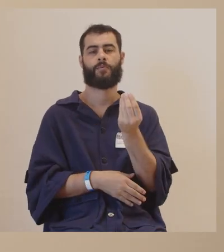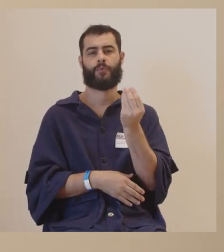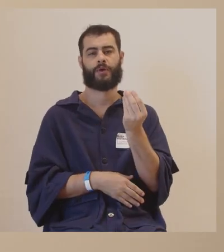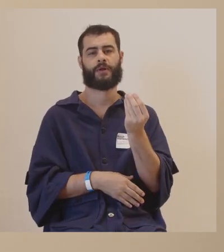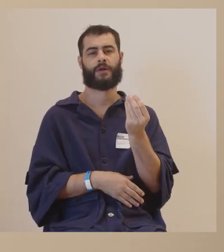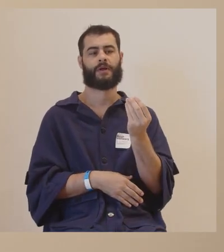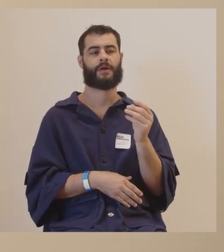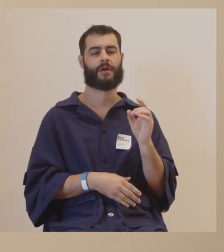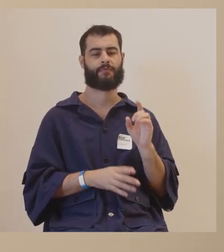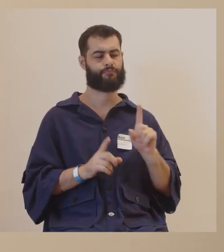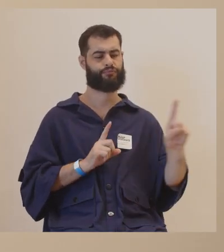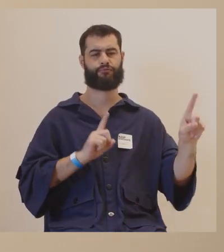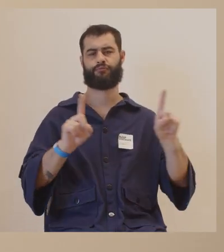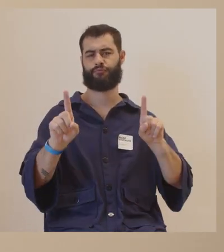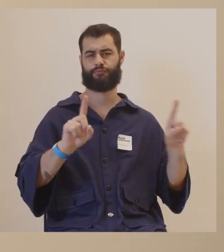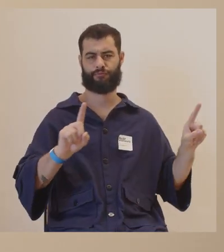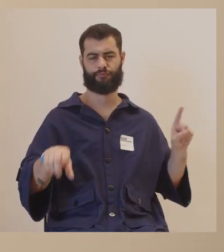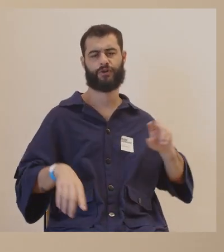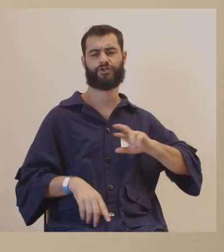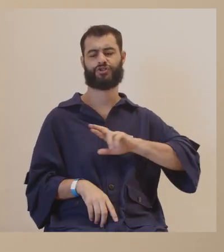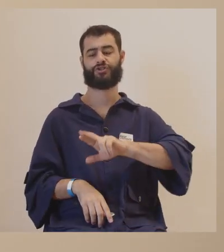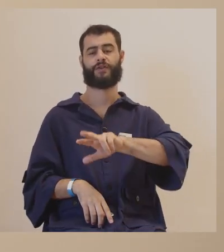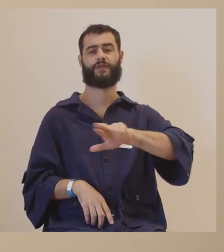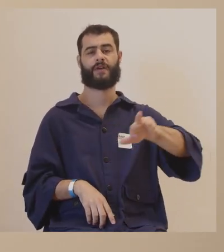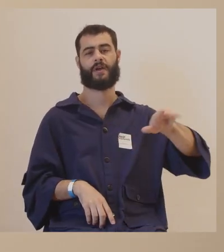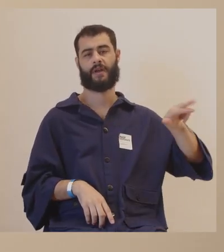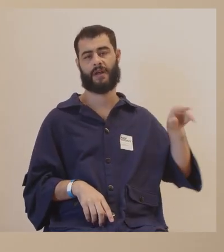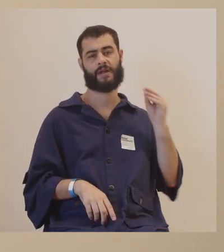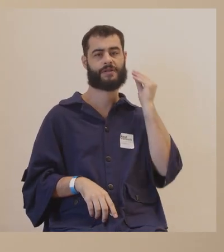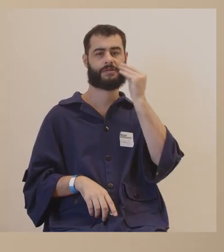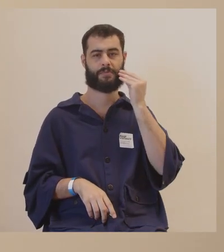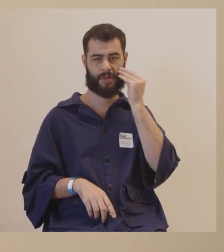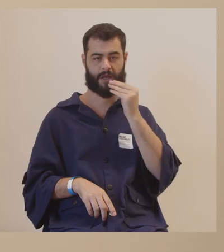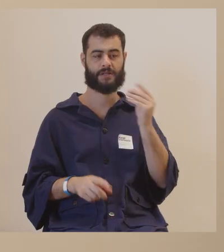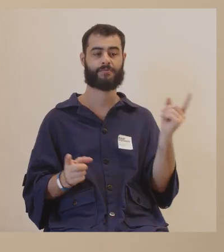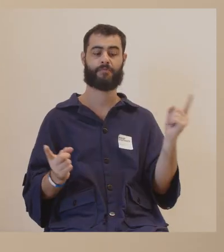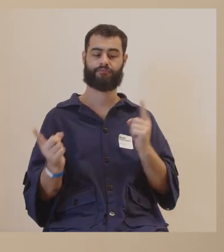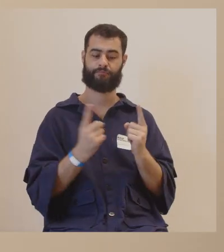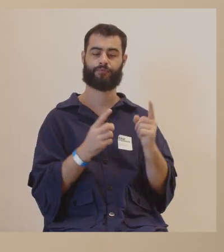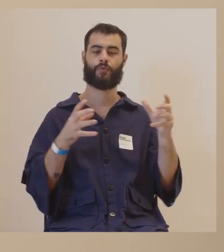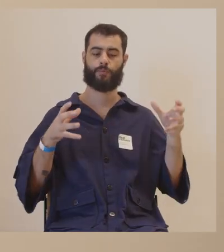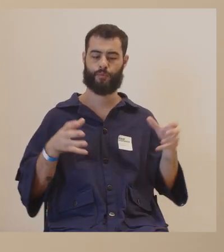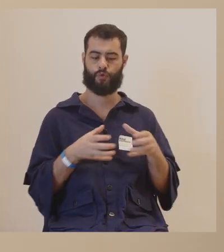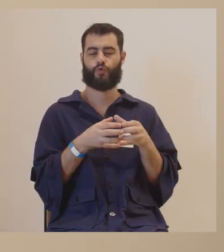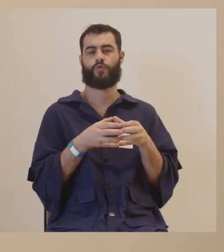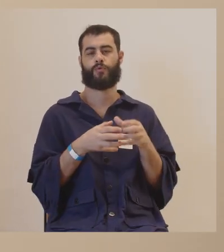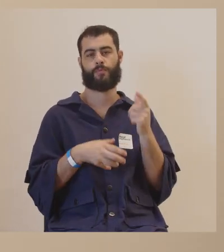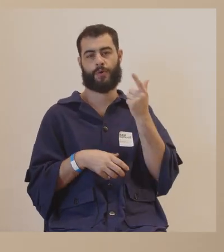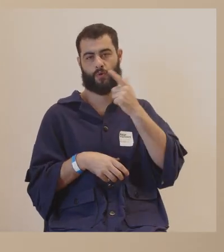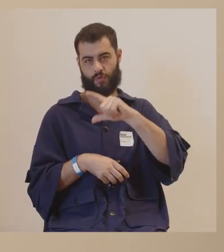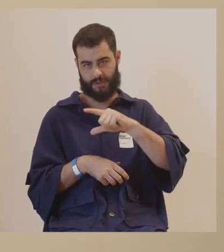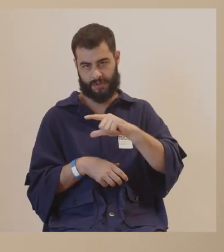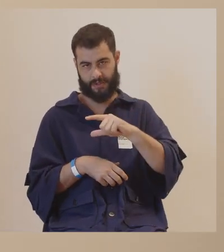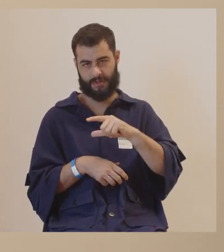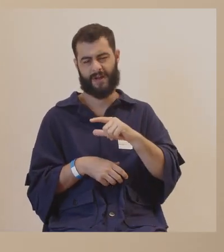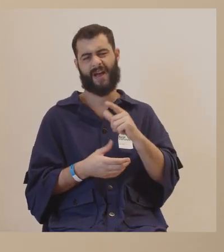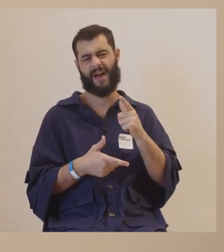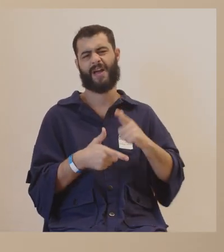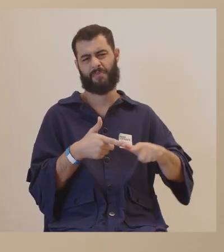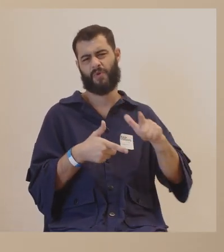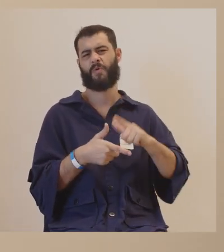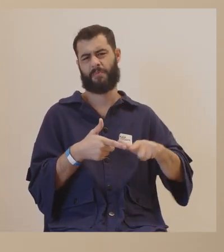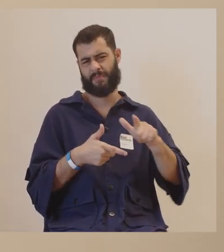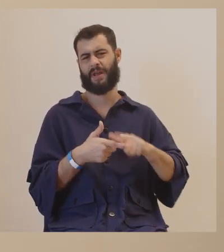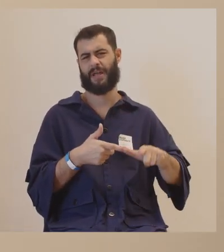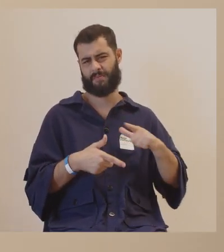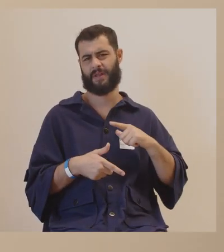muito diferentes, inclusive para constituir esse grupo, né? E tem, enfim, grandes desentendimentos entre eles, né?